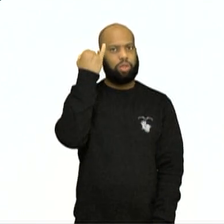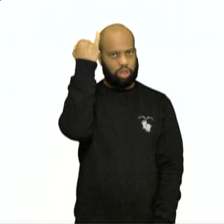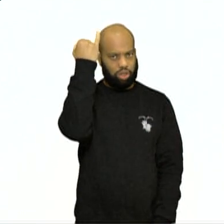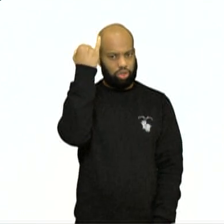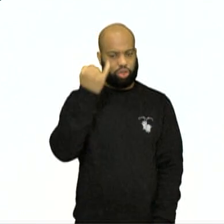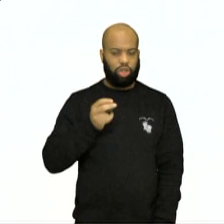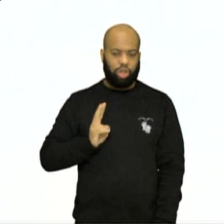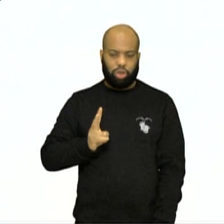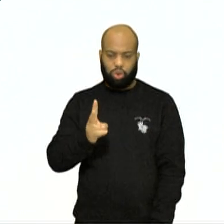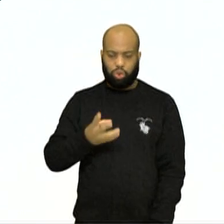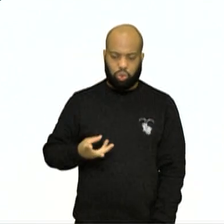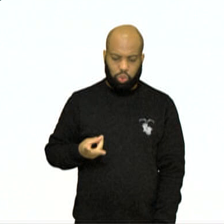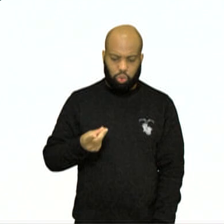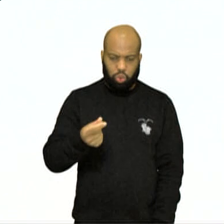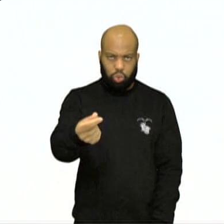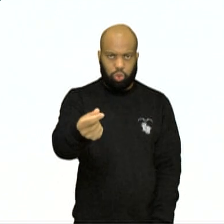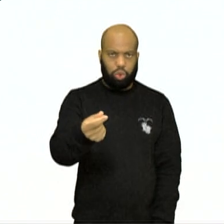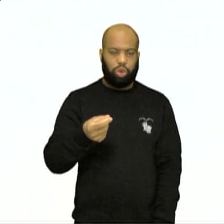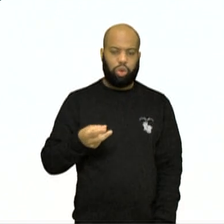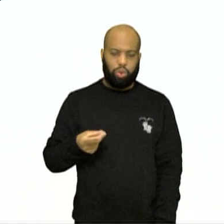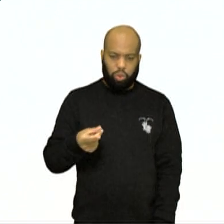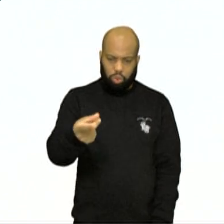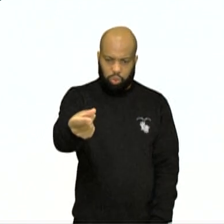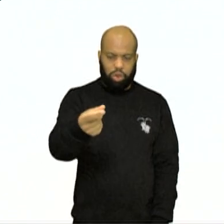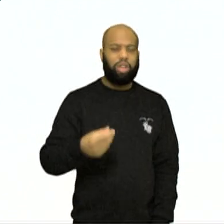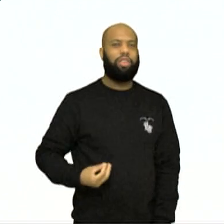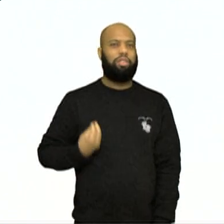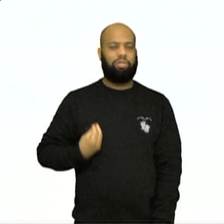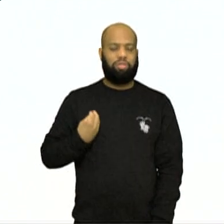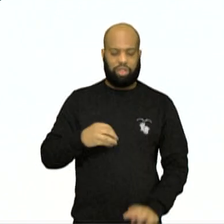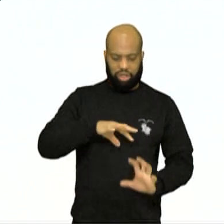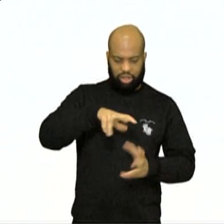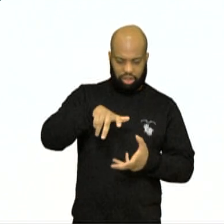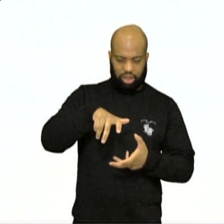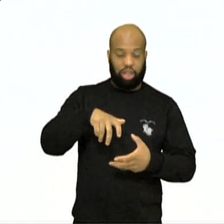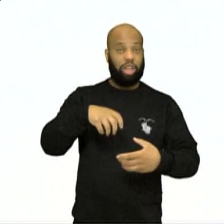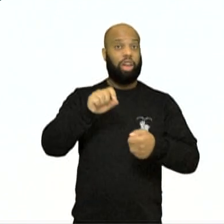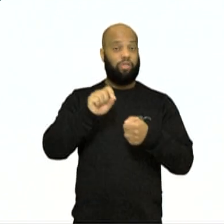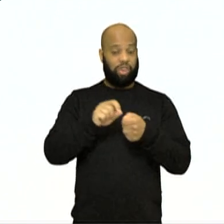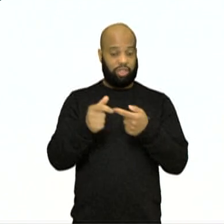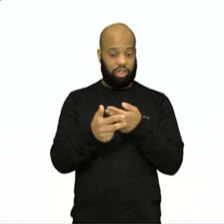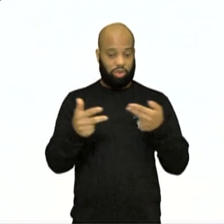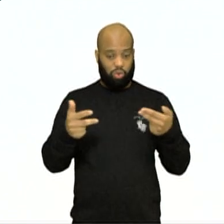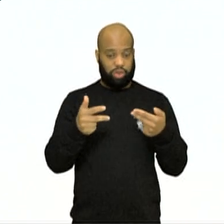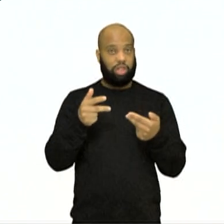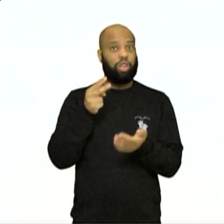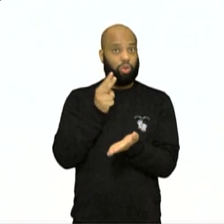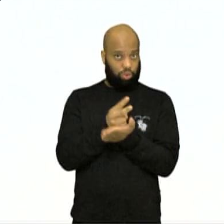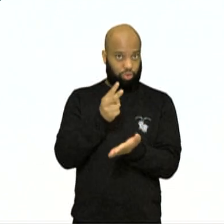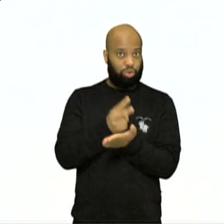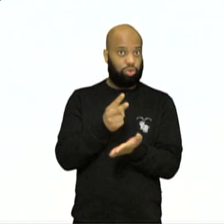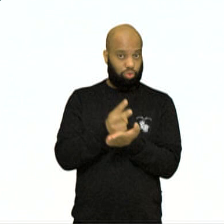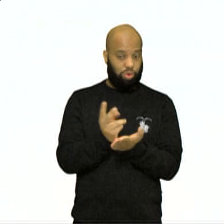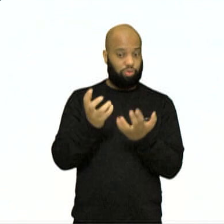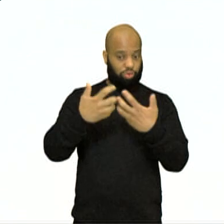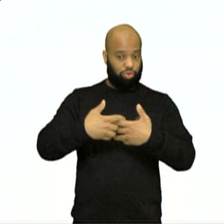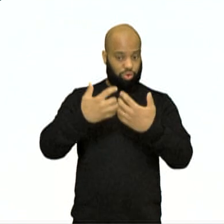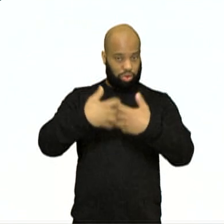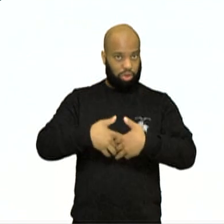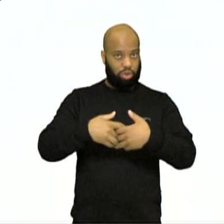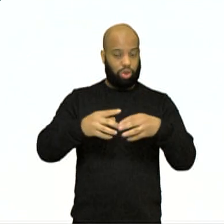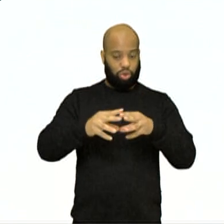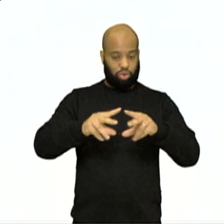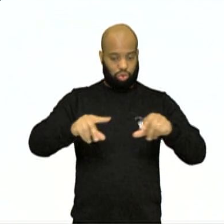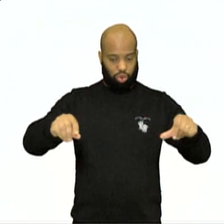Terra e promover atitudes que favoreçam a sua preservação. Além desse objetivo, nós